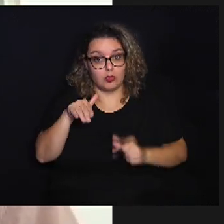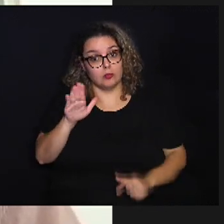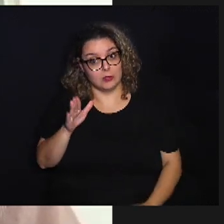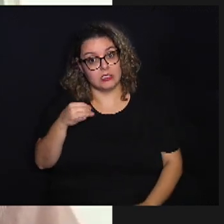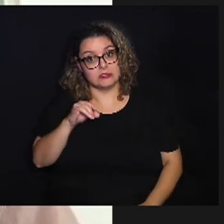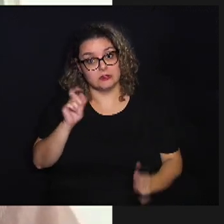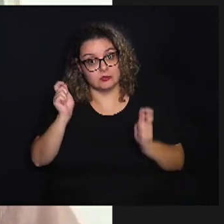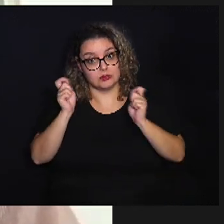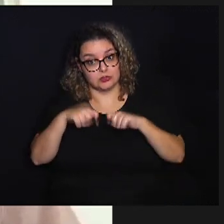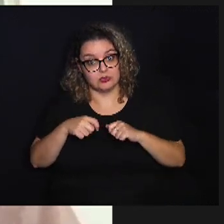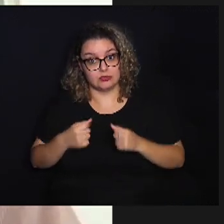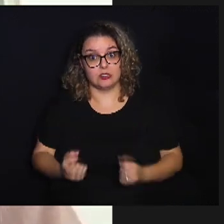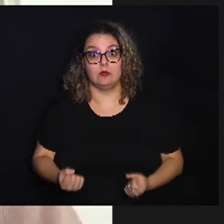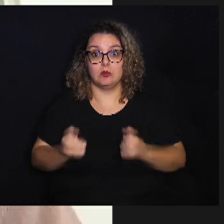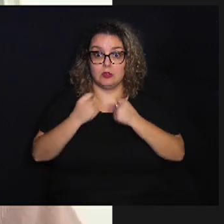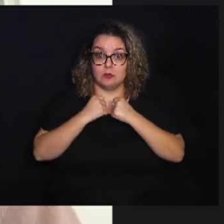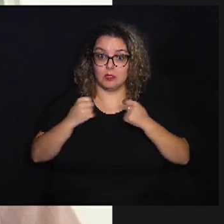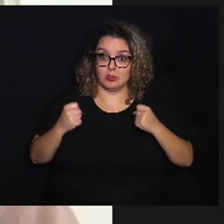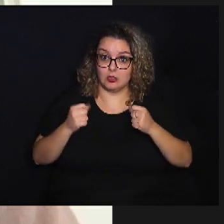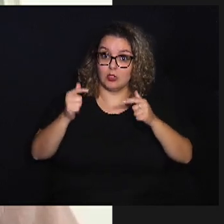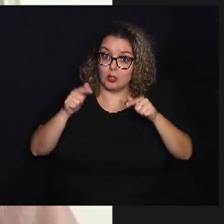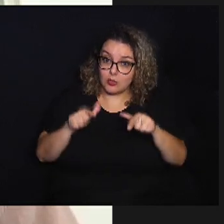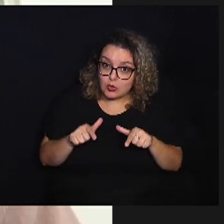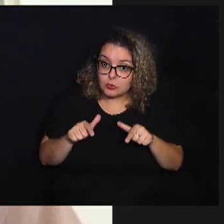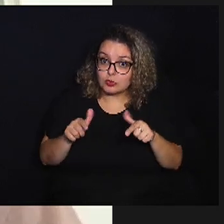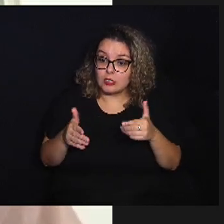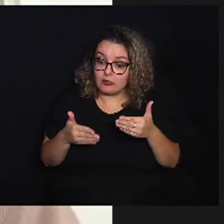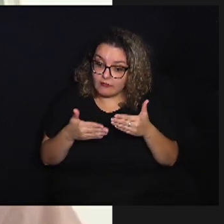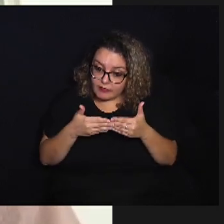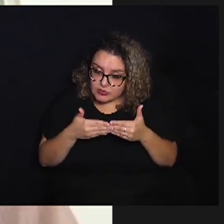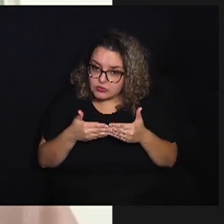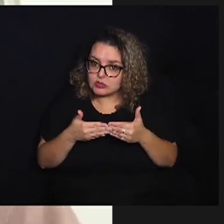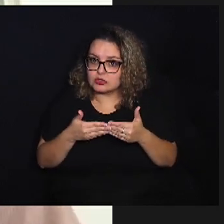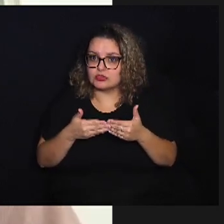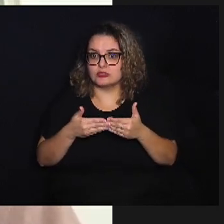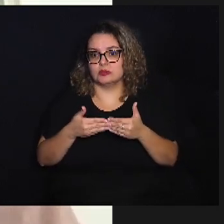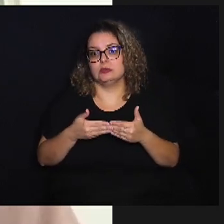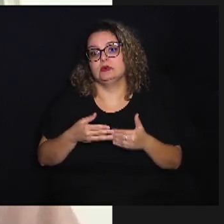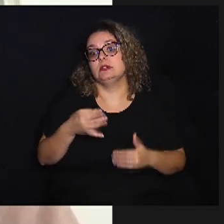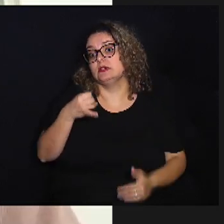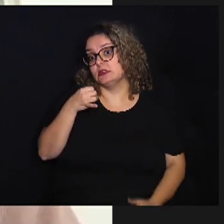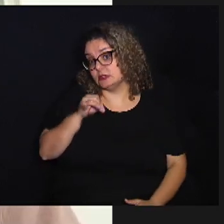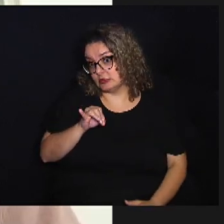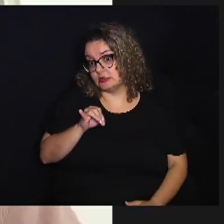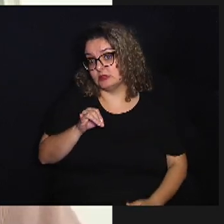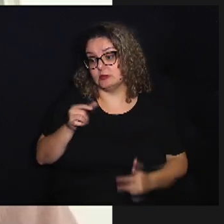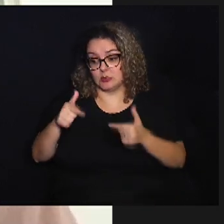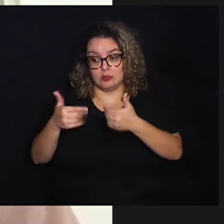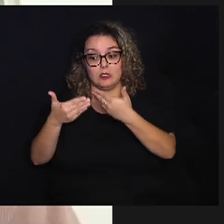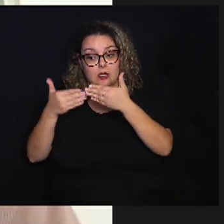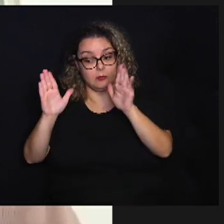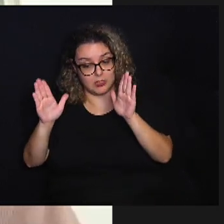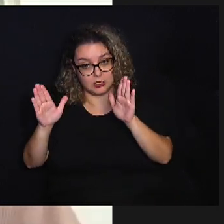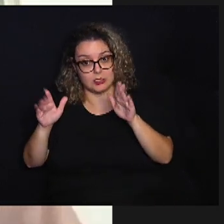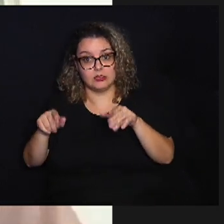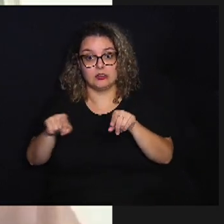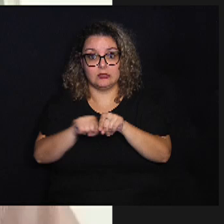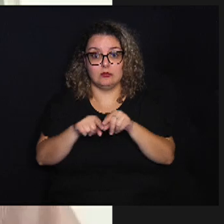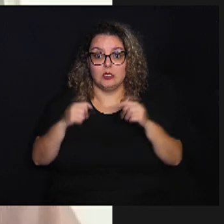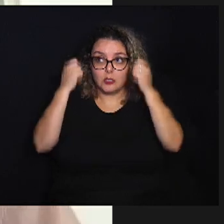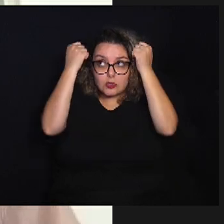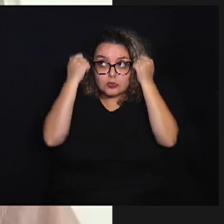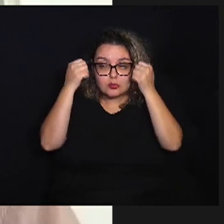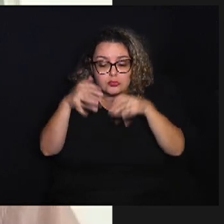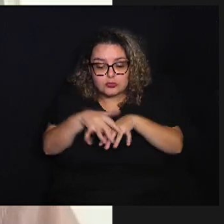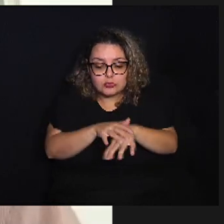possível fazer atividade física em locais fechados, tá? E se for para locais abertos também, e agasalhado,